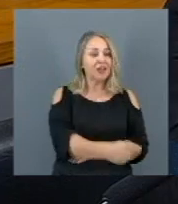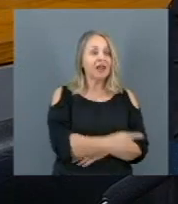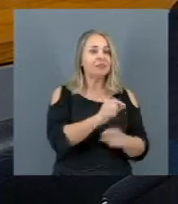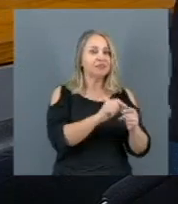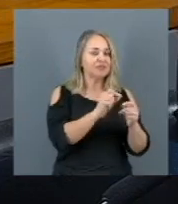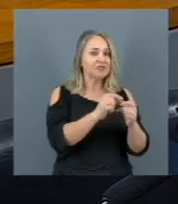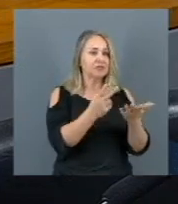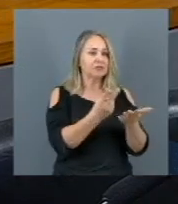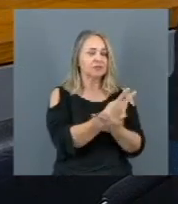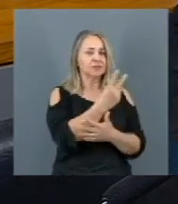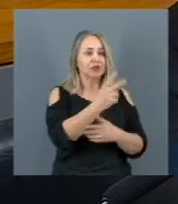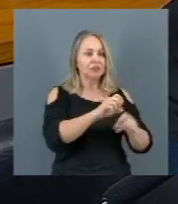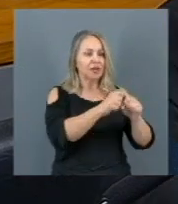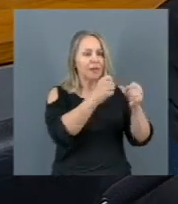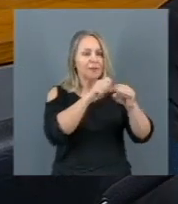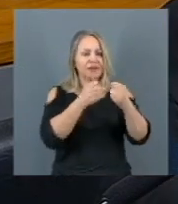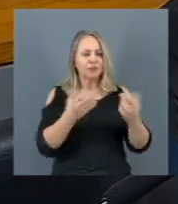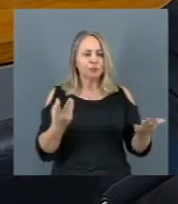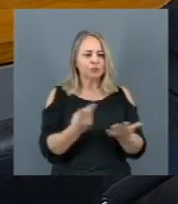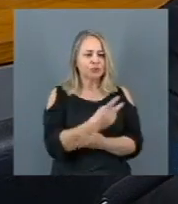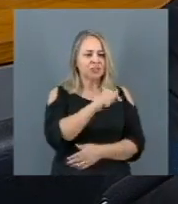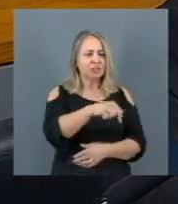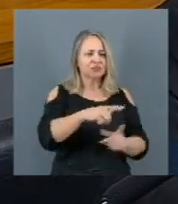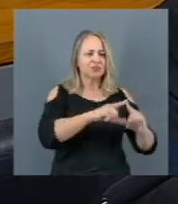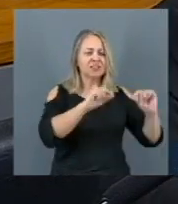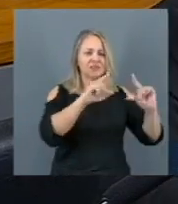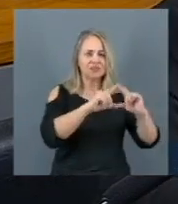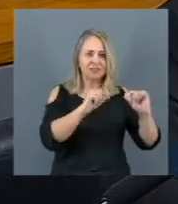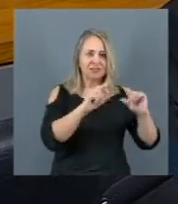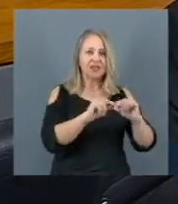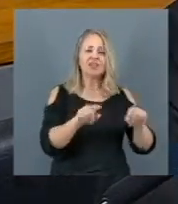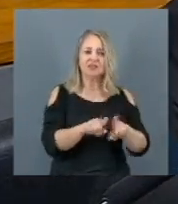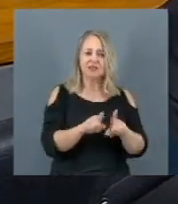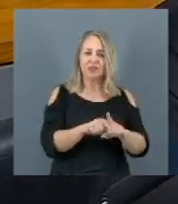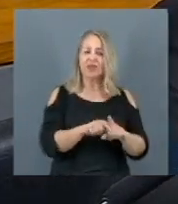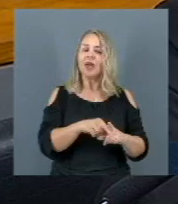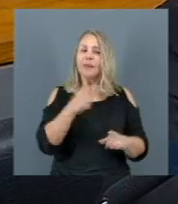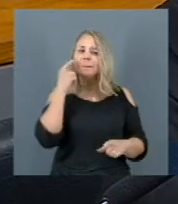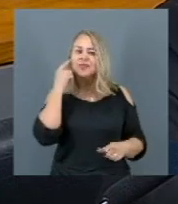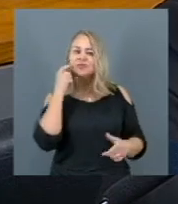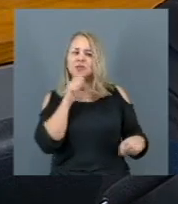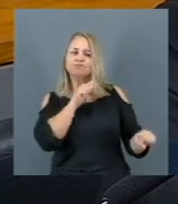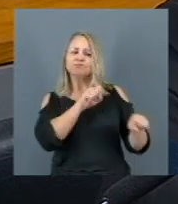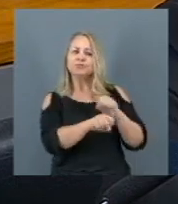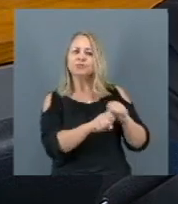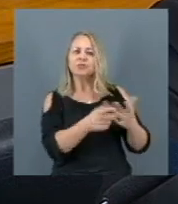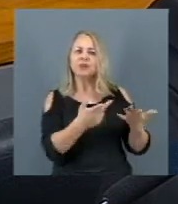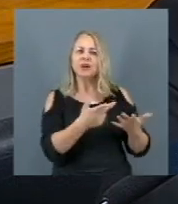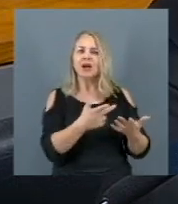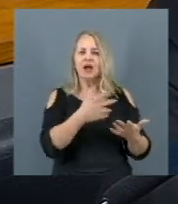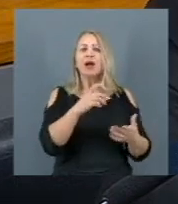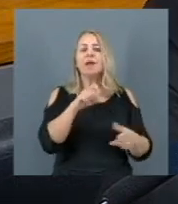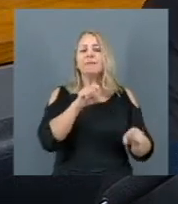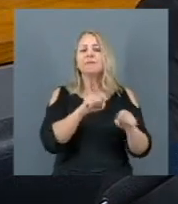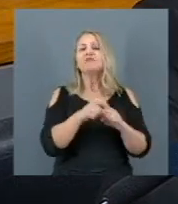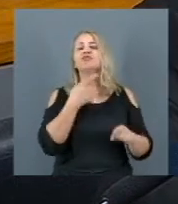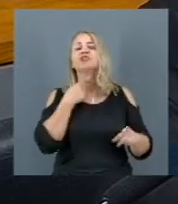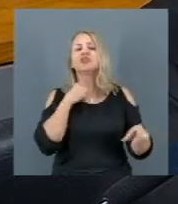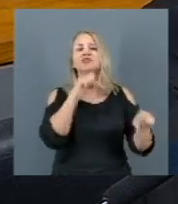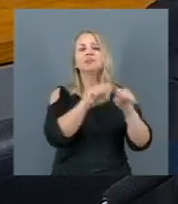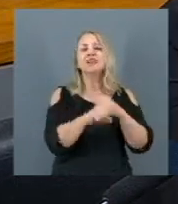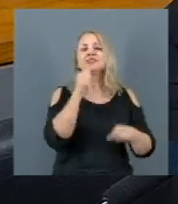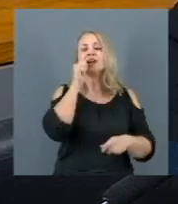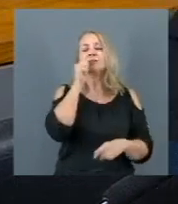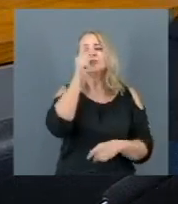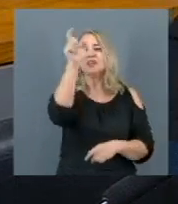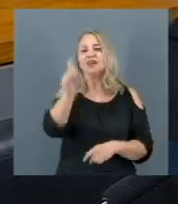como, por exemplo, quem pode ter cometido essa tentativa de homicídio contra a Cabo Marcela. Cabo, só uma pergunta para a senhora. A